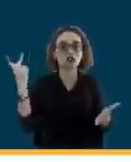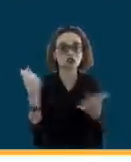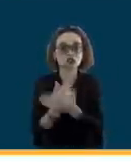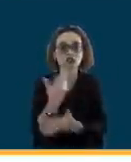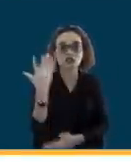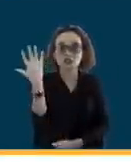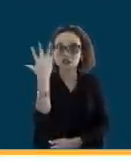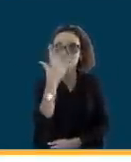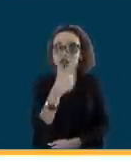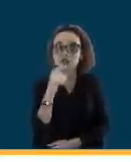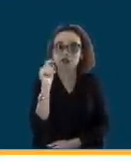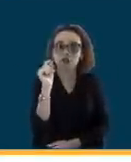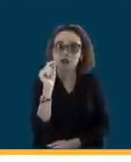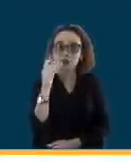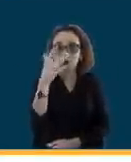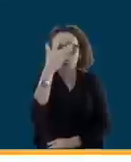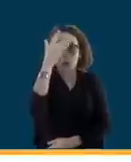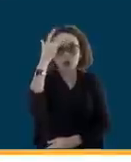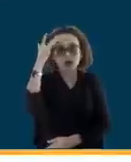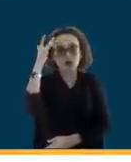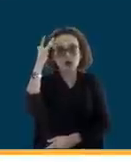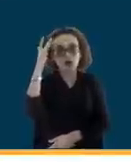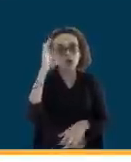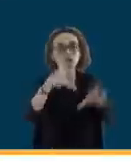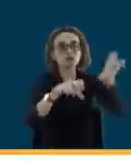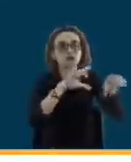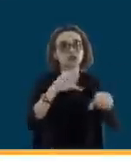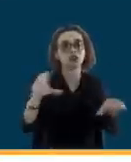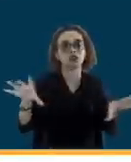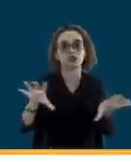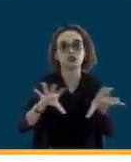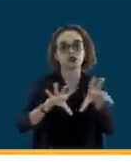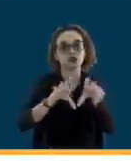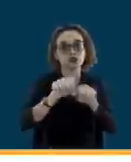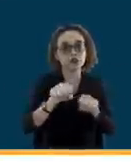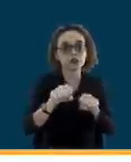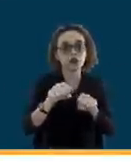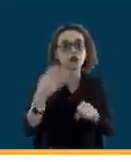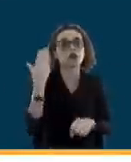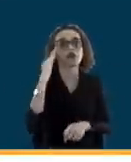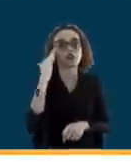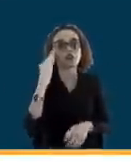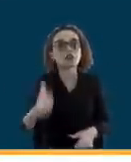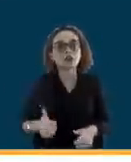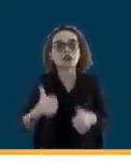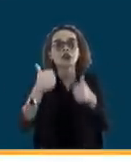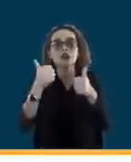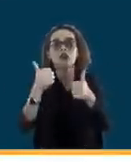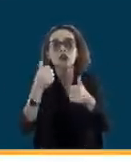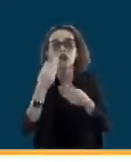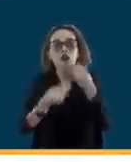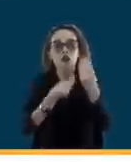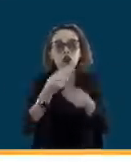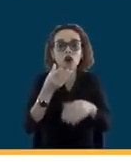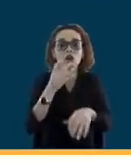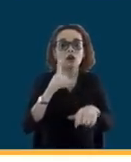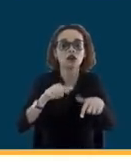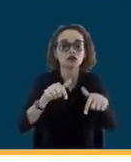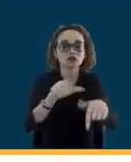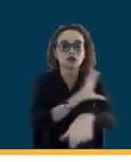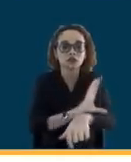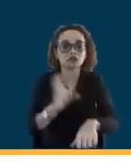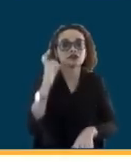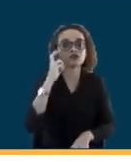as pessoas buscando a sua formação, compreender melhor os processos culturais, a profundidade desse processo